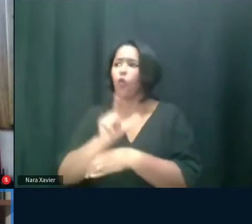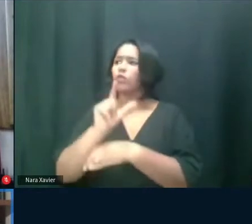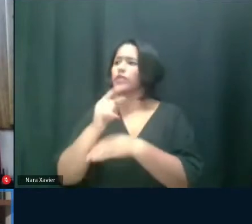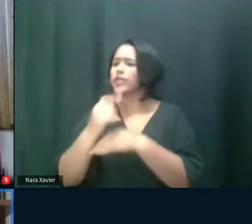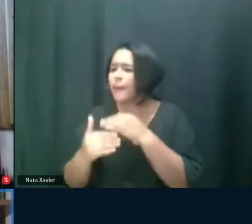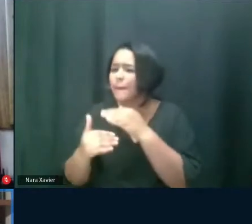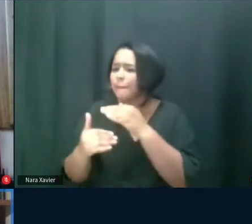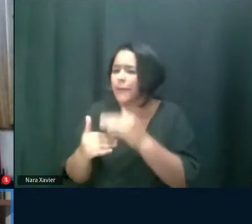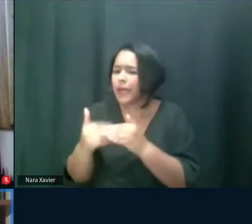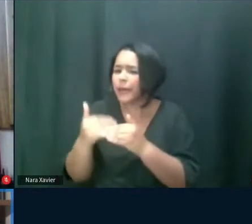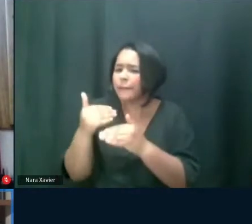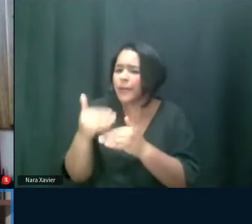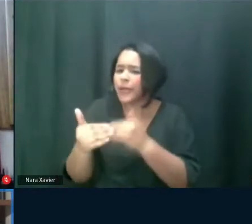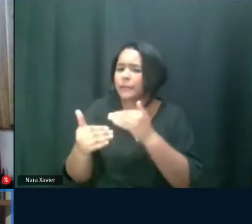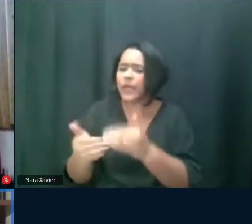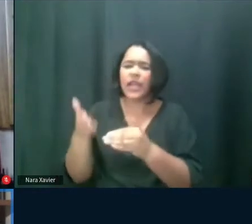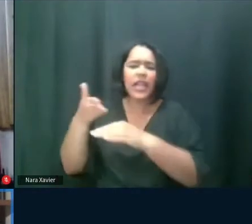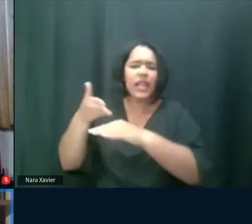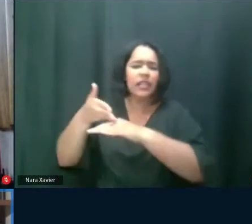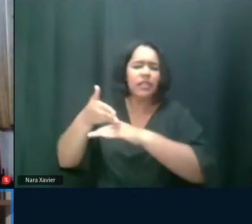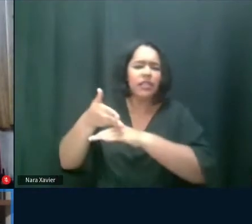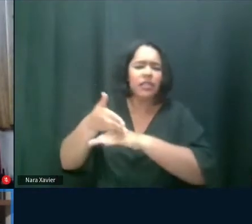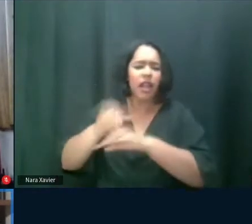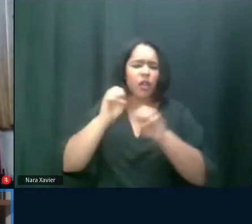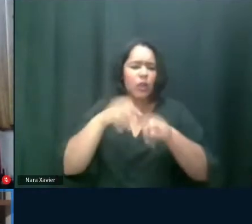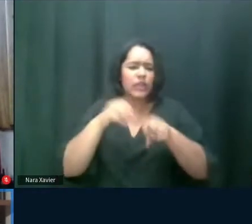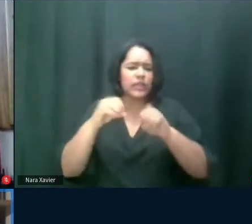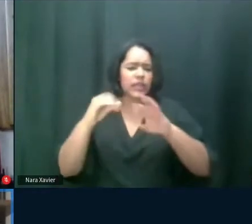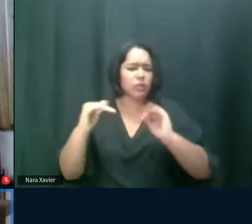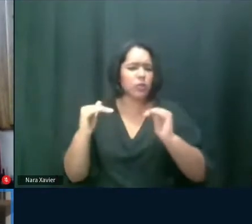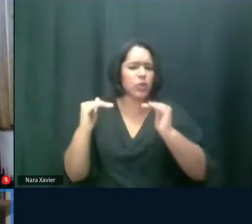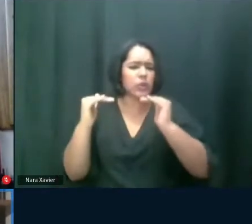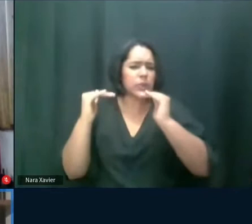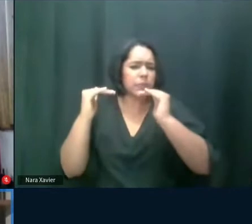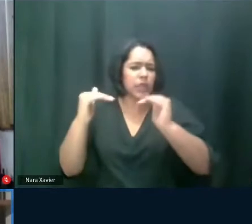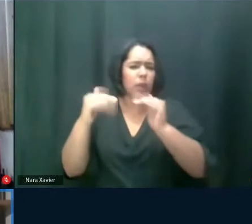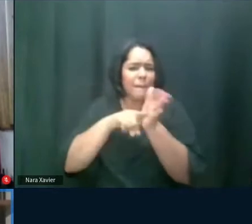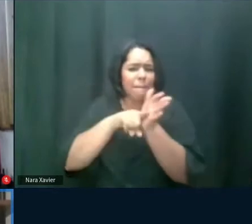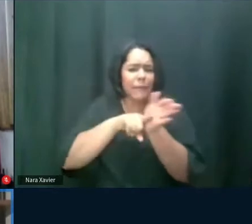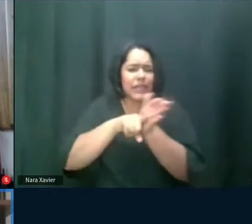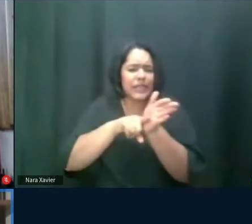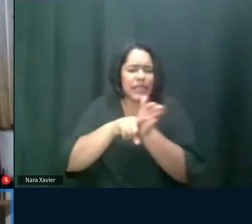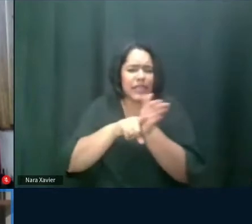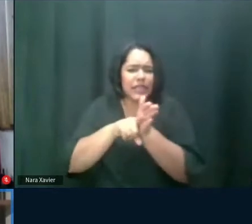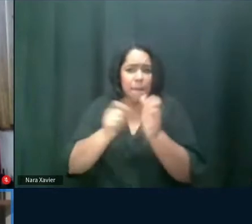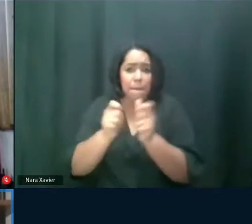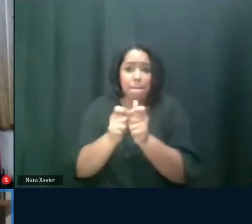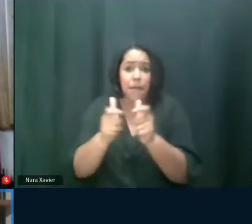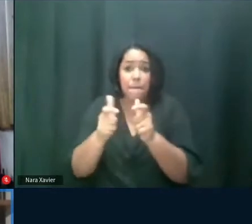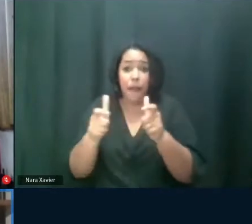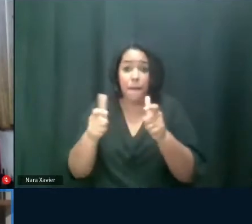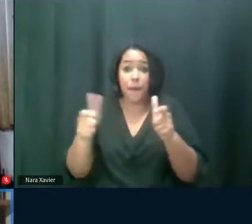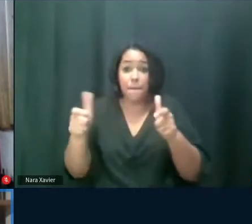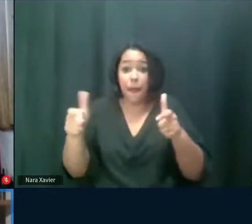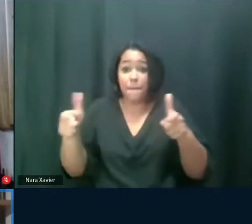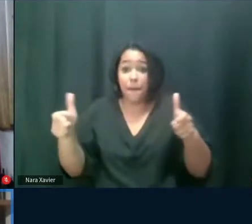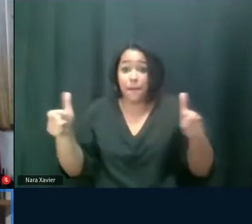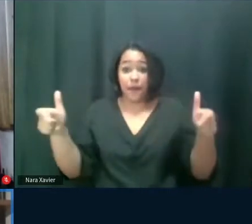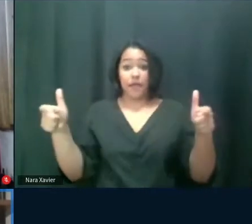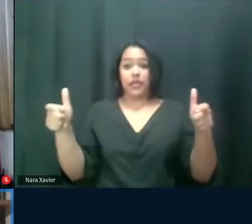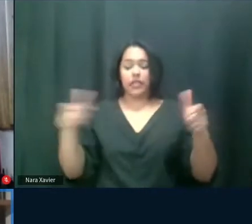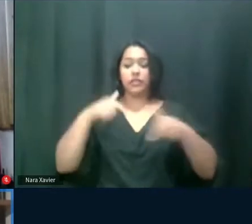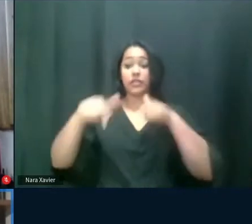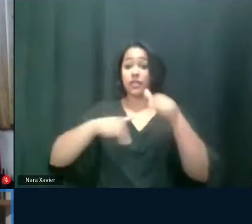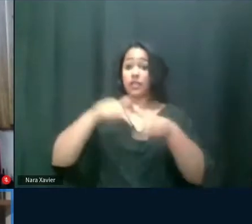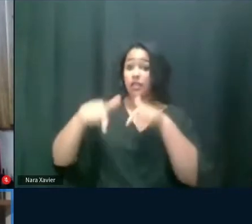o mundo acadêmico, o mundo da pesquisa, e aí começou a surgir uma quantidade gigantesca de pesquisas, de reflexões, de